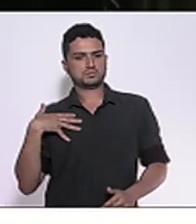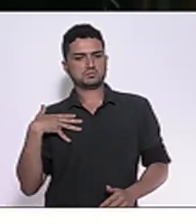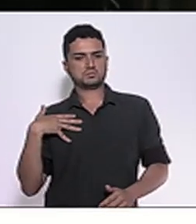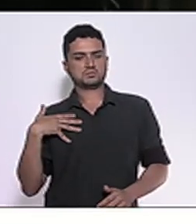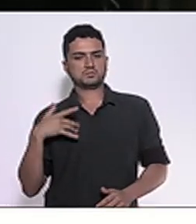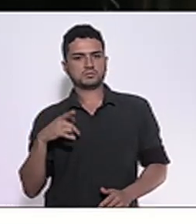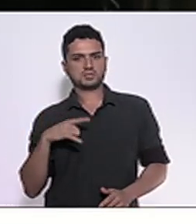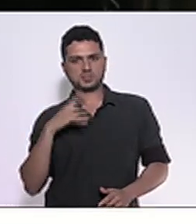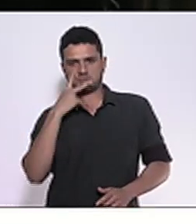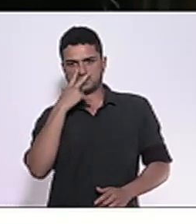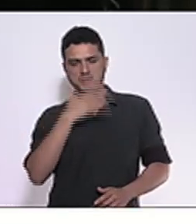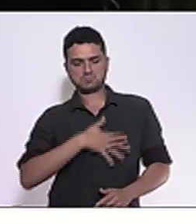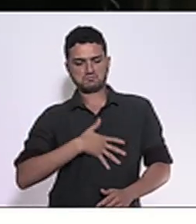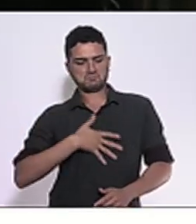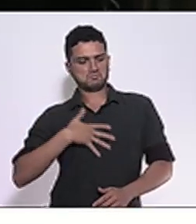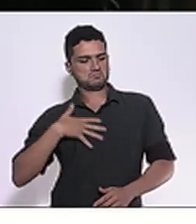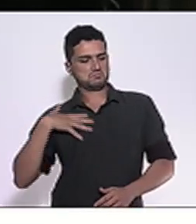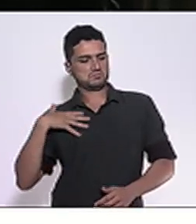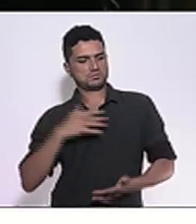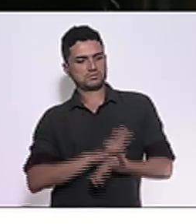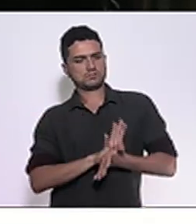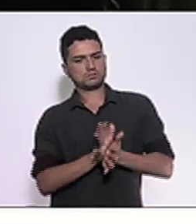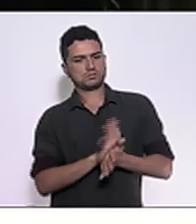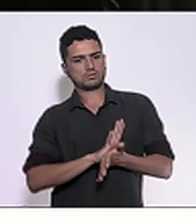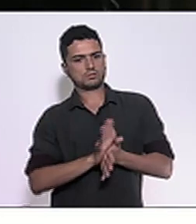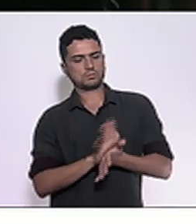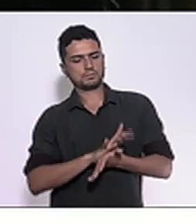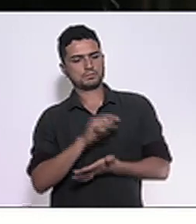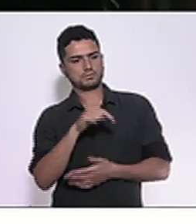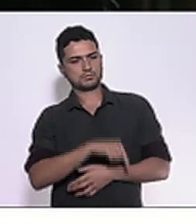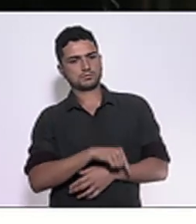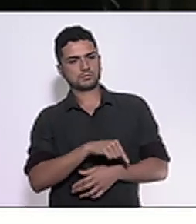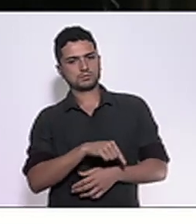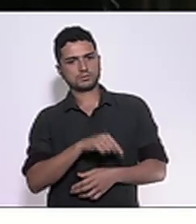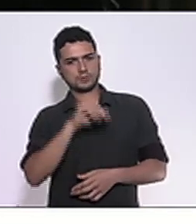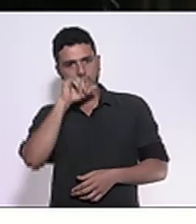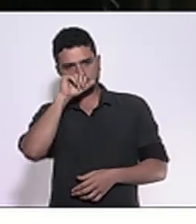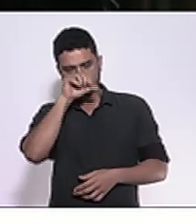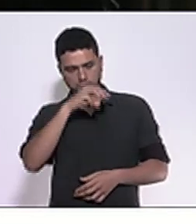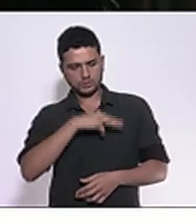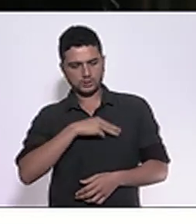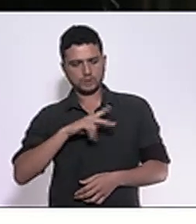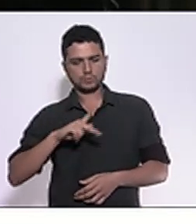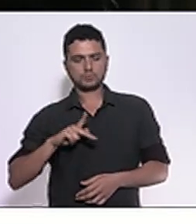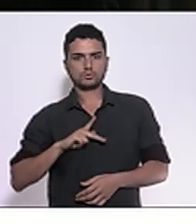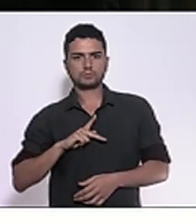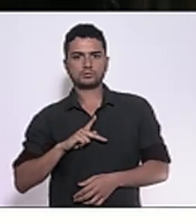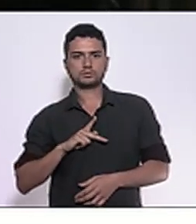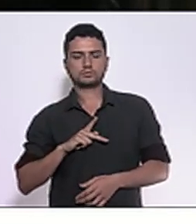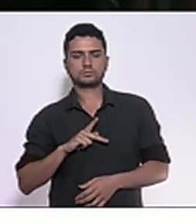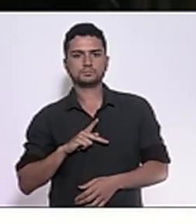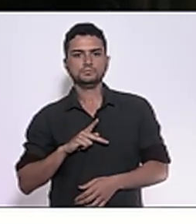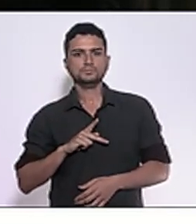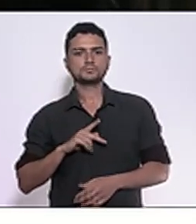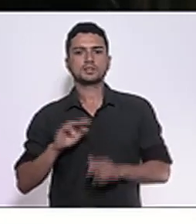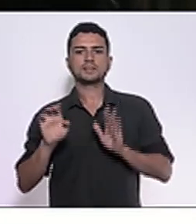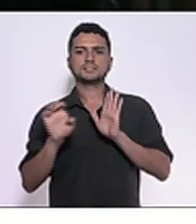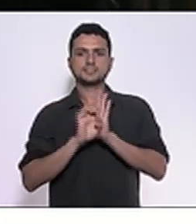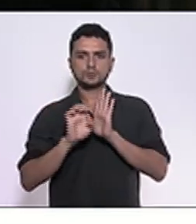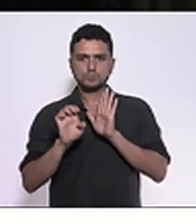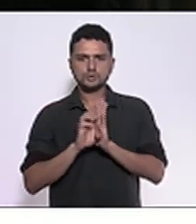deboche em relação ao poder público. E não é o executivo, não, o poder público. Ao